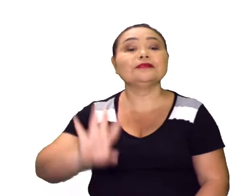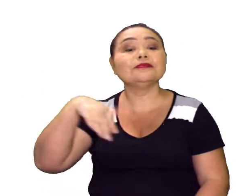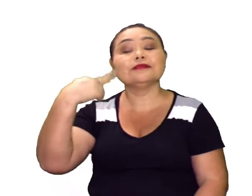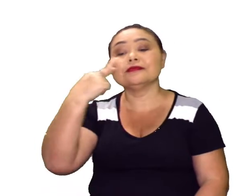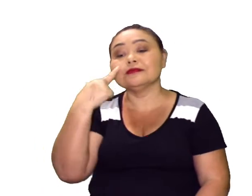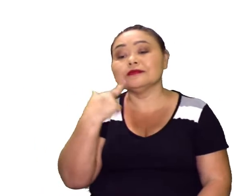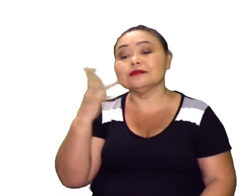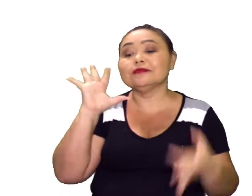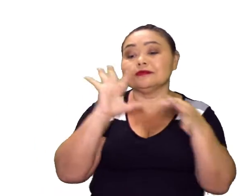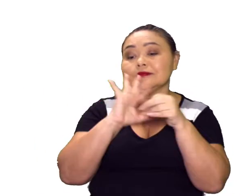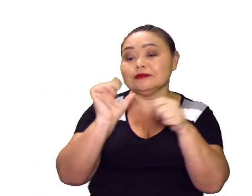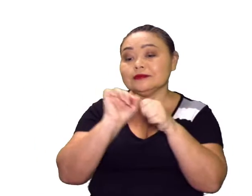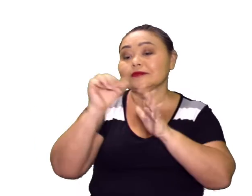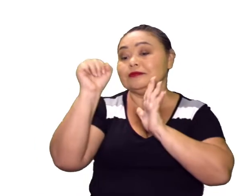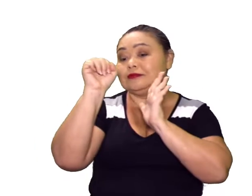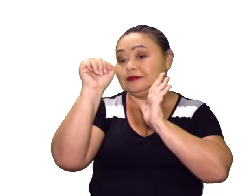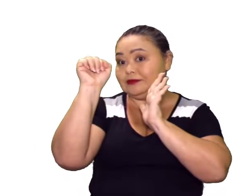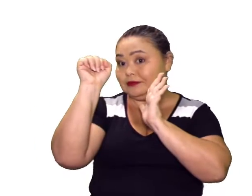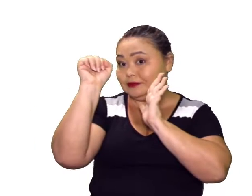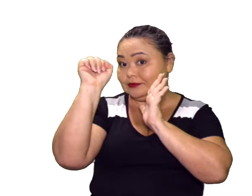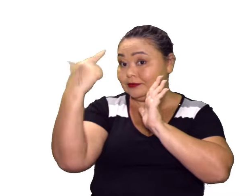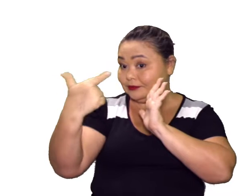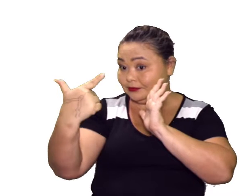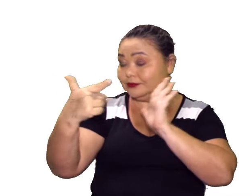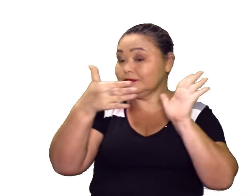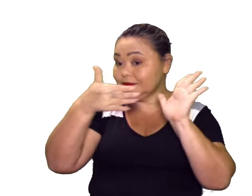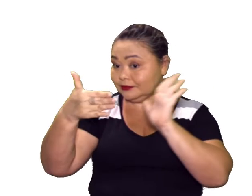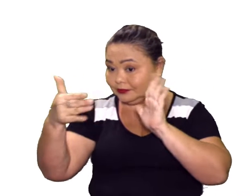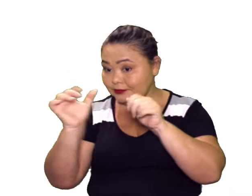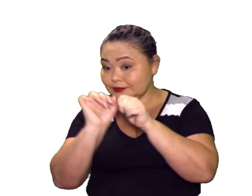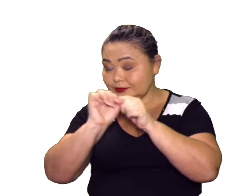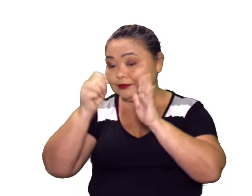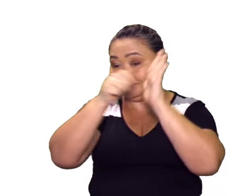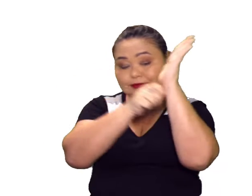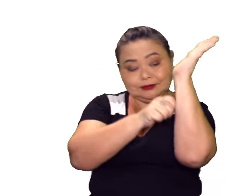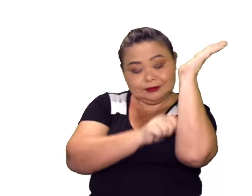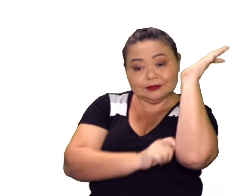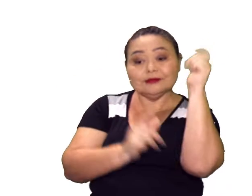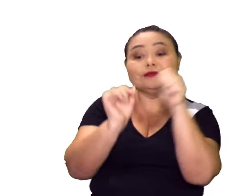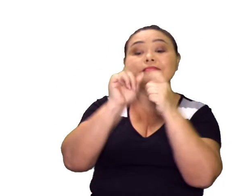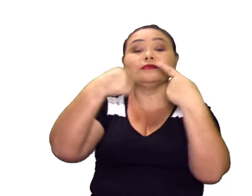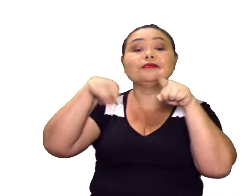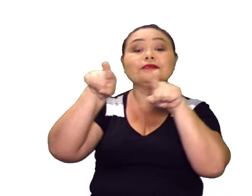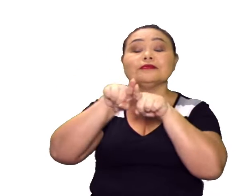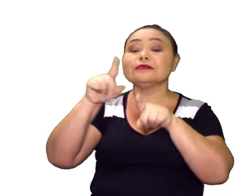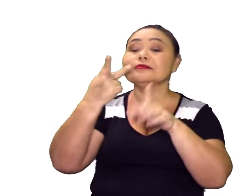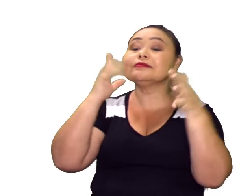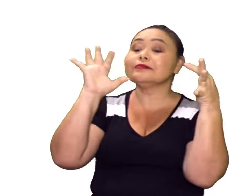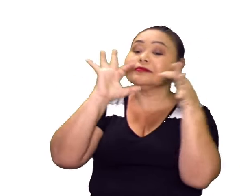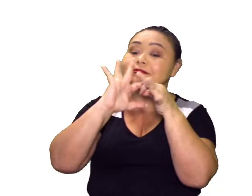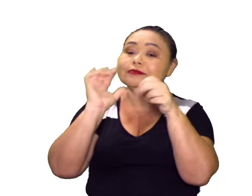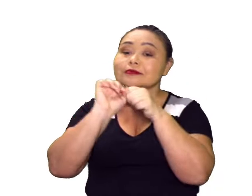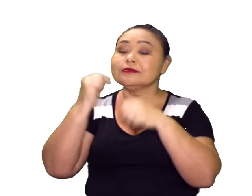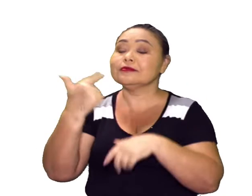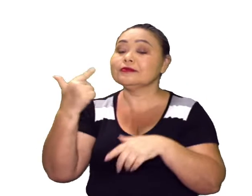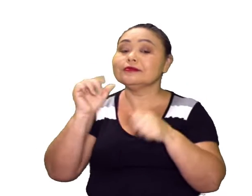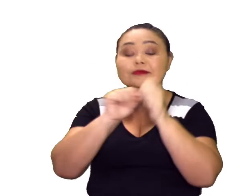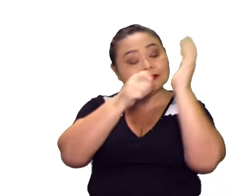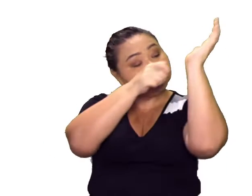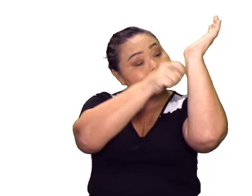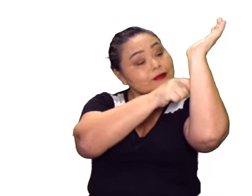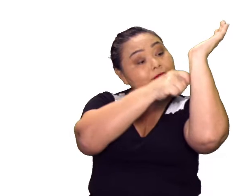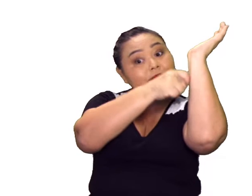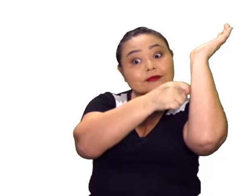Com Rondônia no contexto do segundo ciclo da borracha. Lembrando que nós falamos desse contexto do segundo ciclo da borracha,